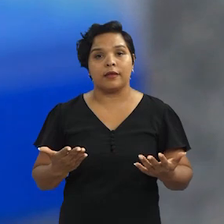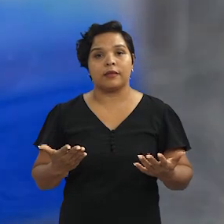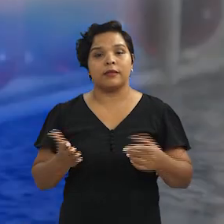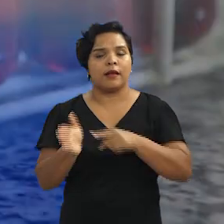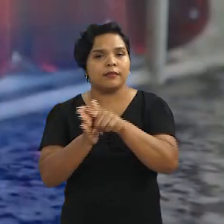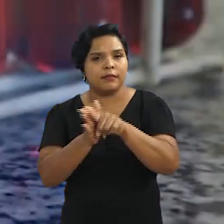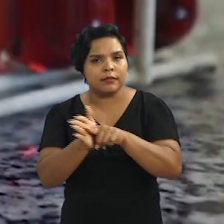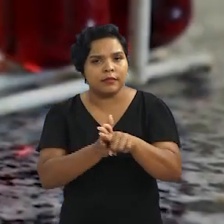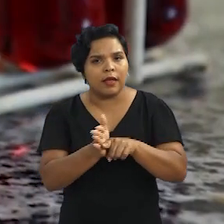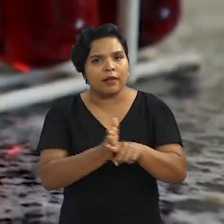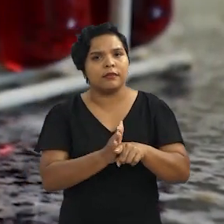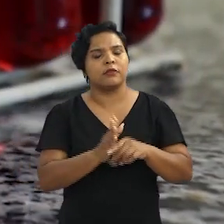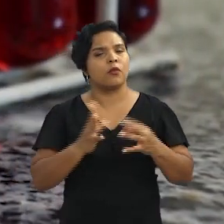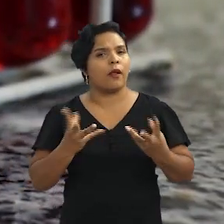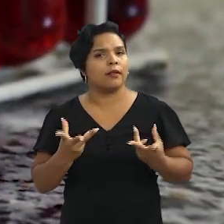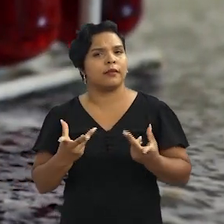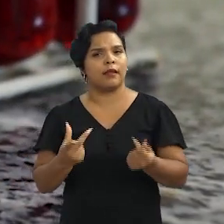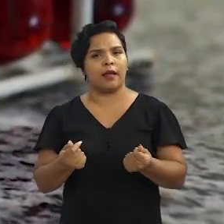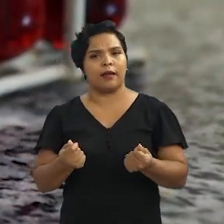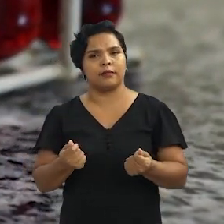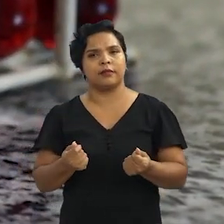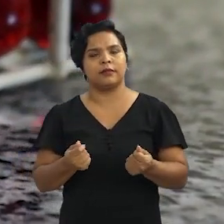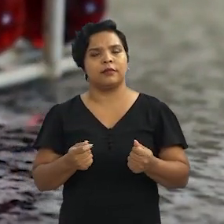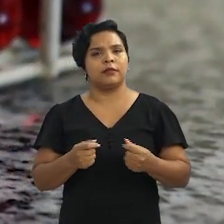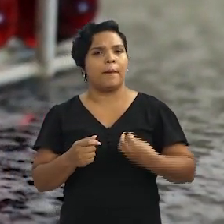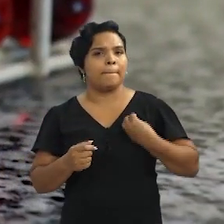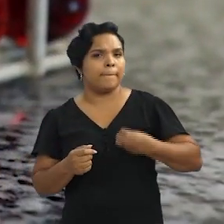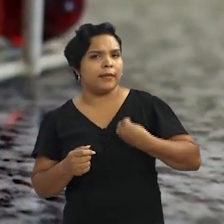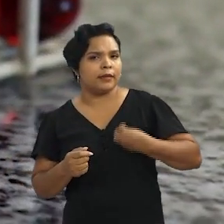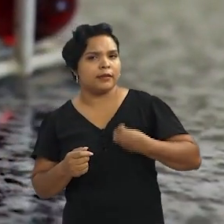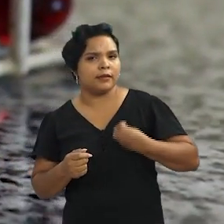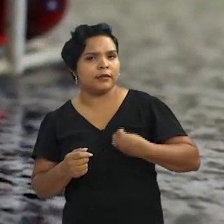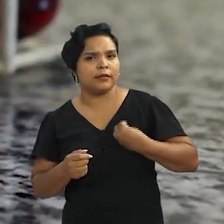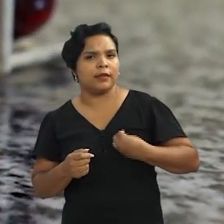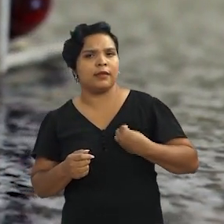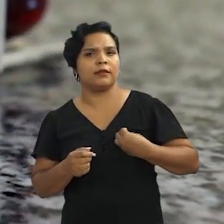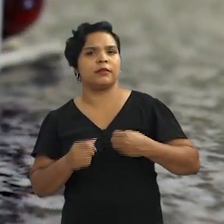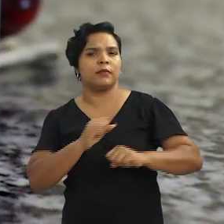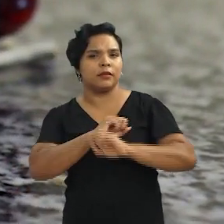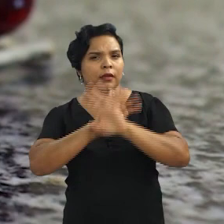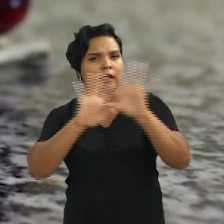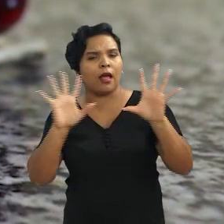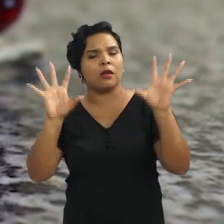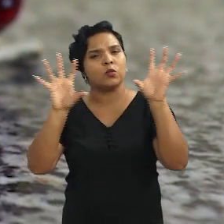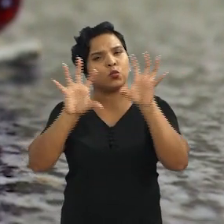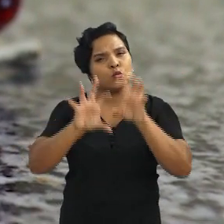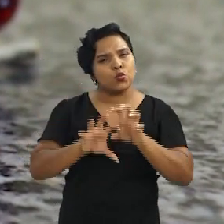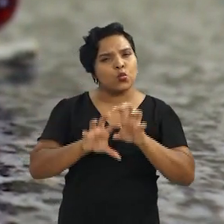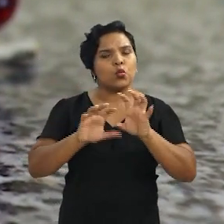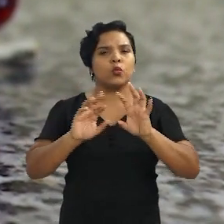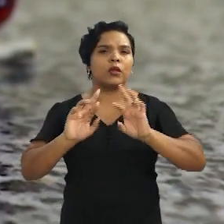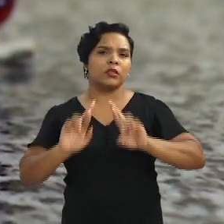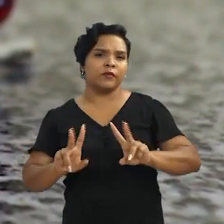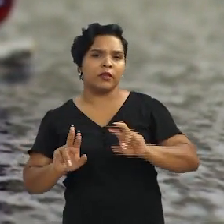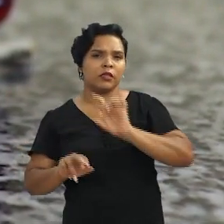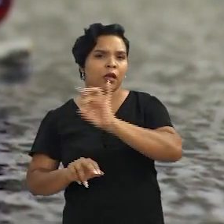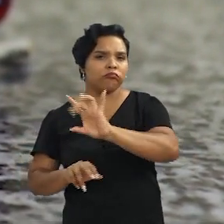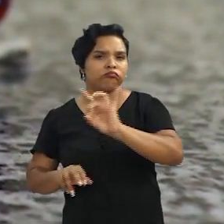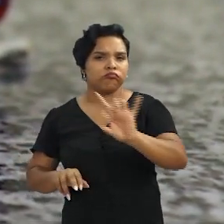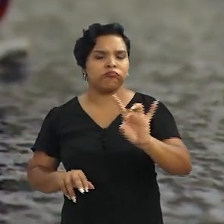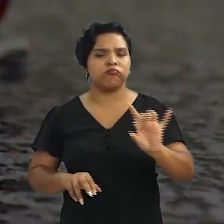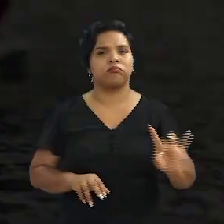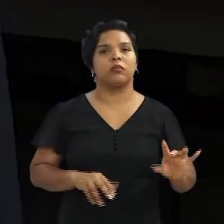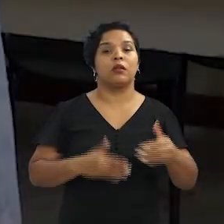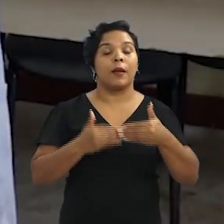quais são as análises de qualidade, o que está presente nesse mel, às vezes mais claro, mais escuro, o que